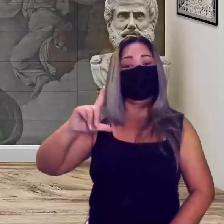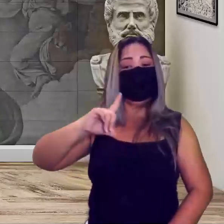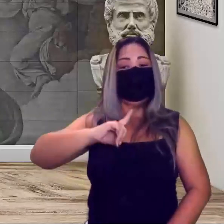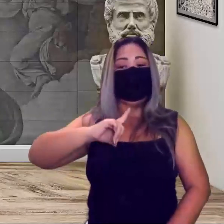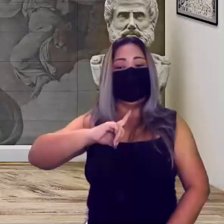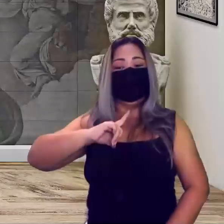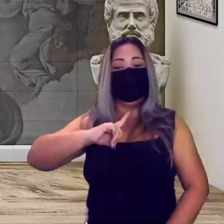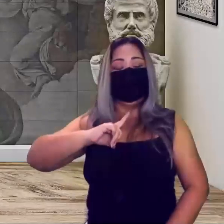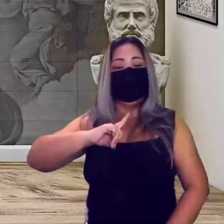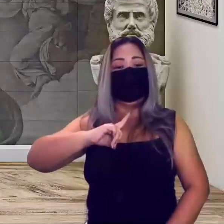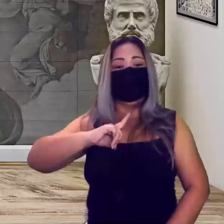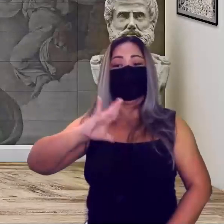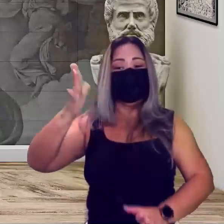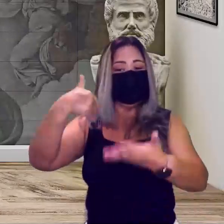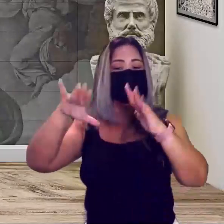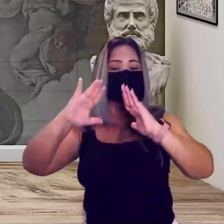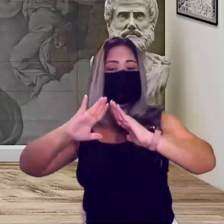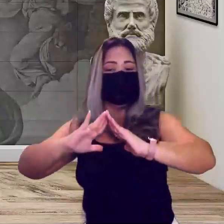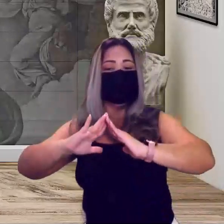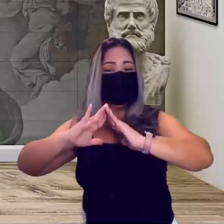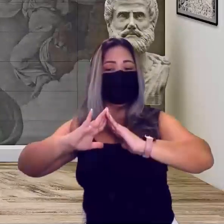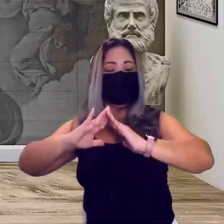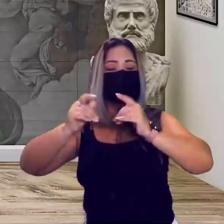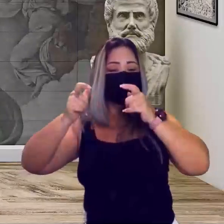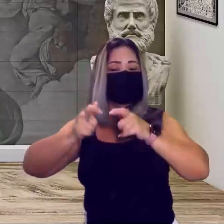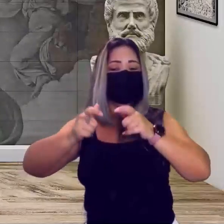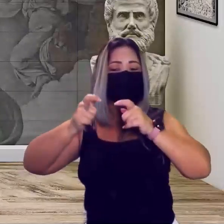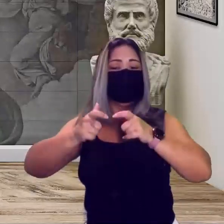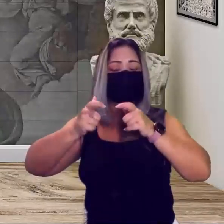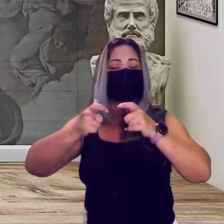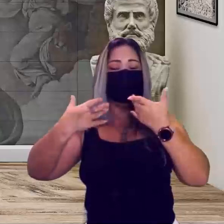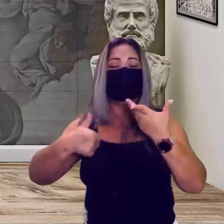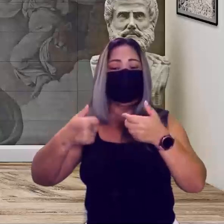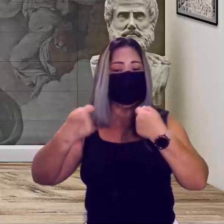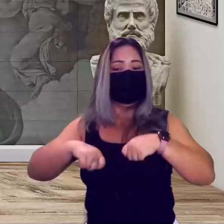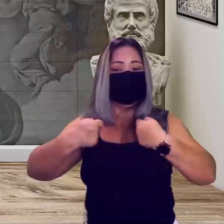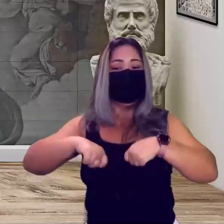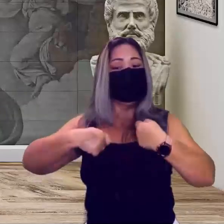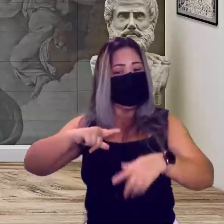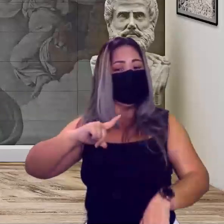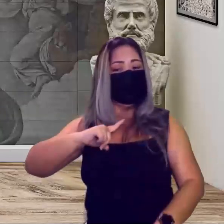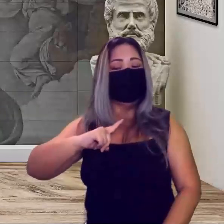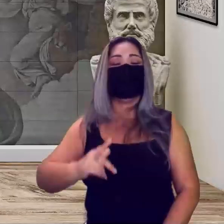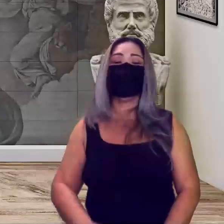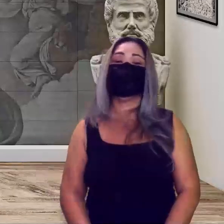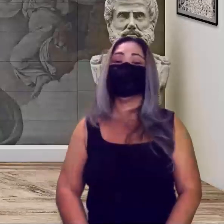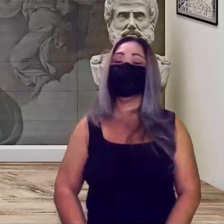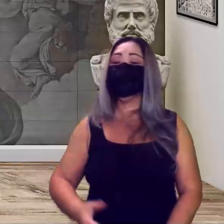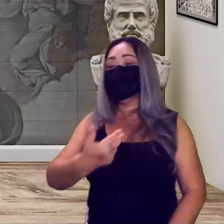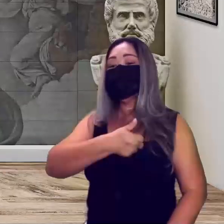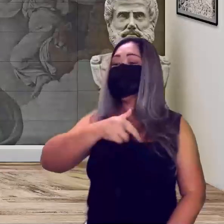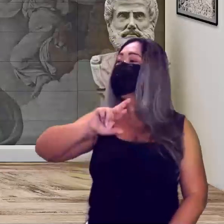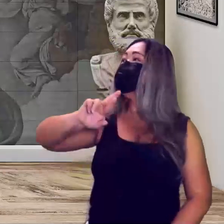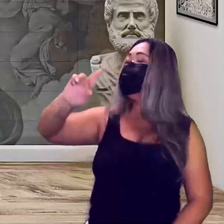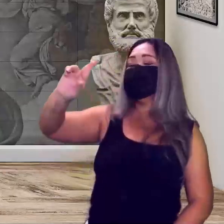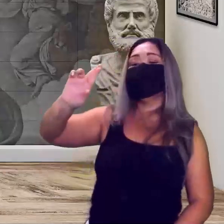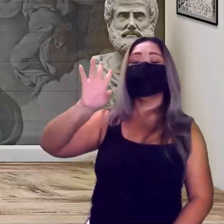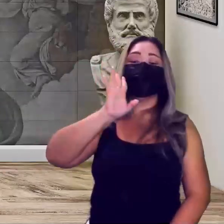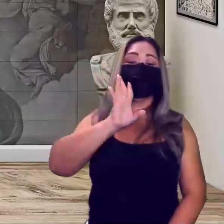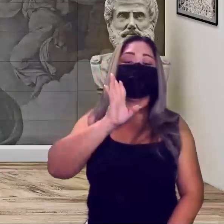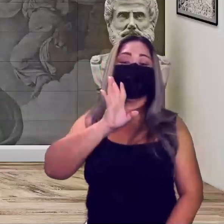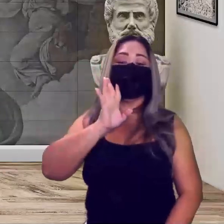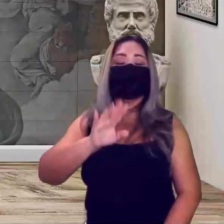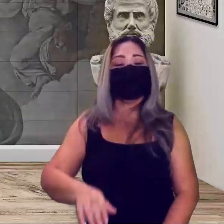Ter uma casinha, né? Um lugar para habitar é necessário, é bom ter isso. E uma religião, muito